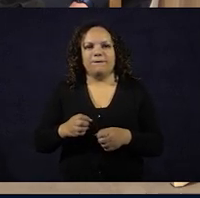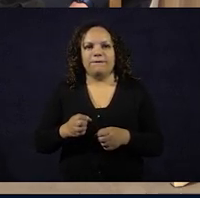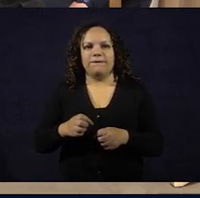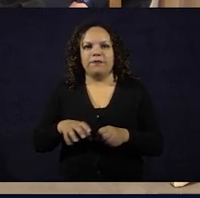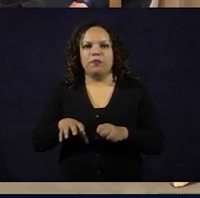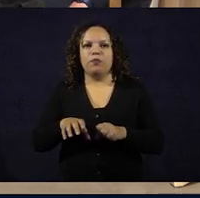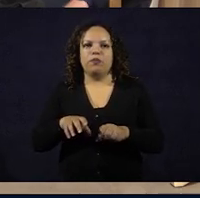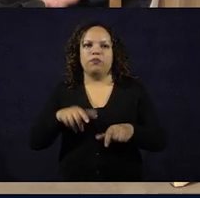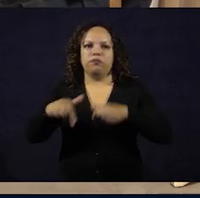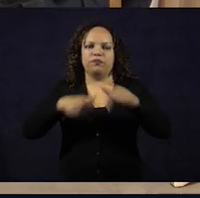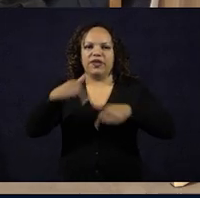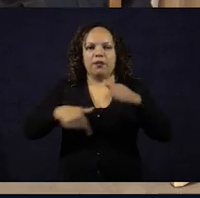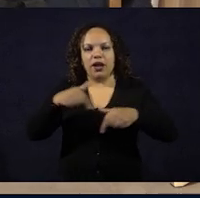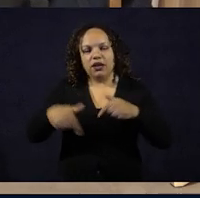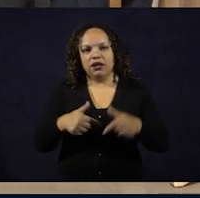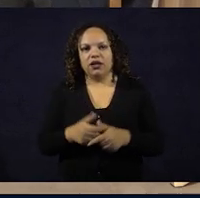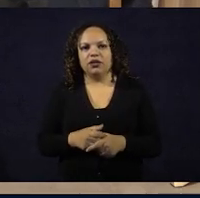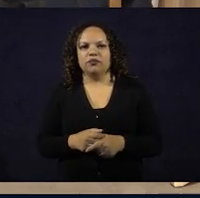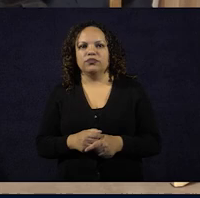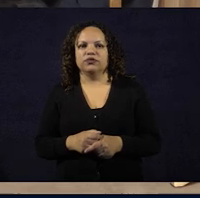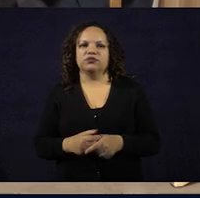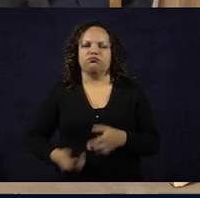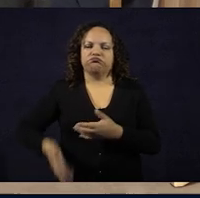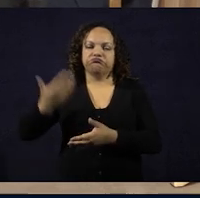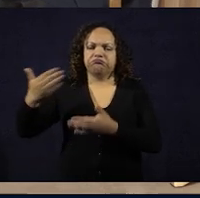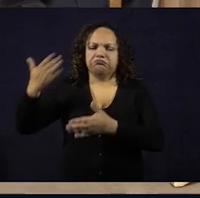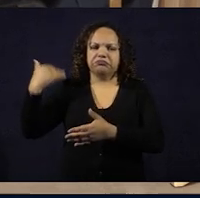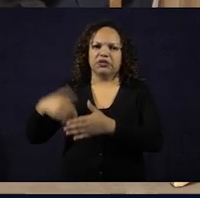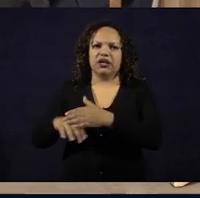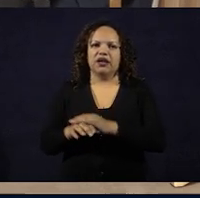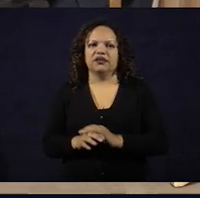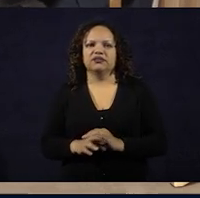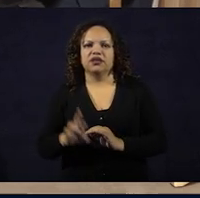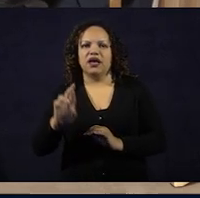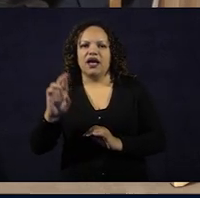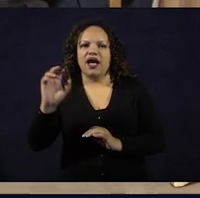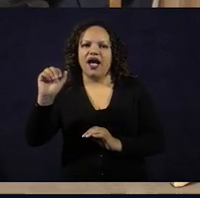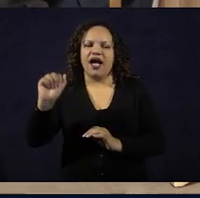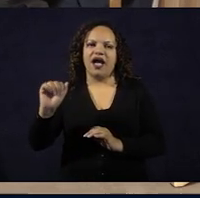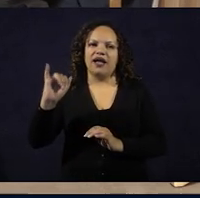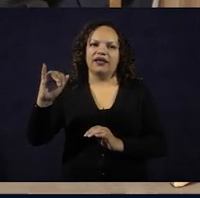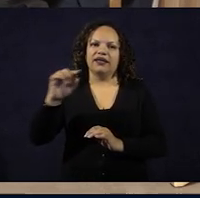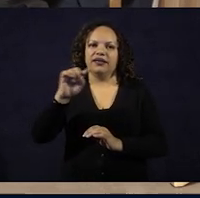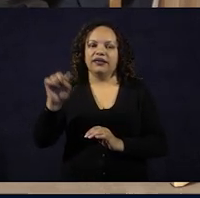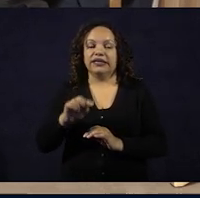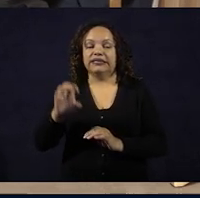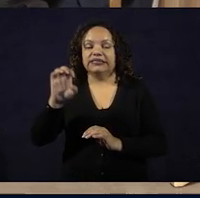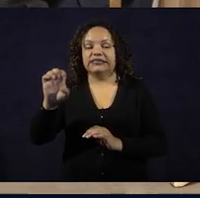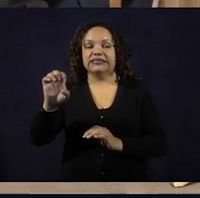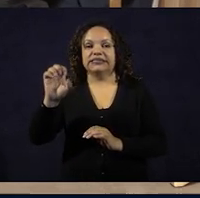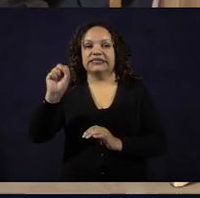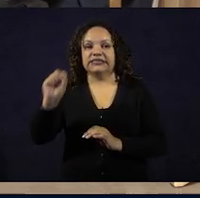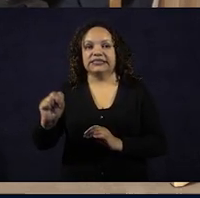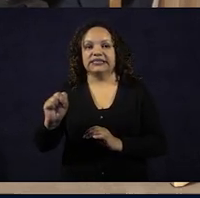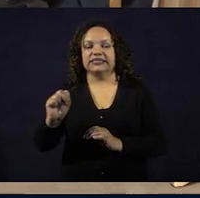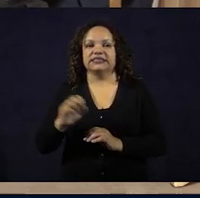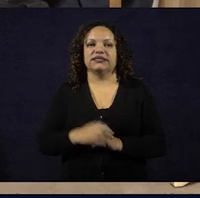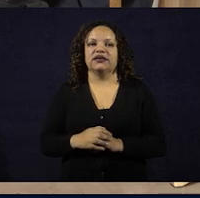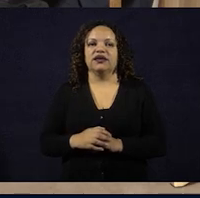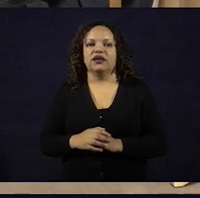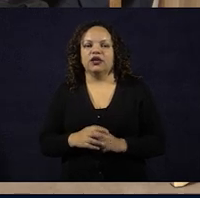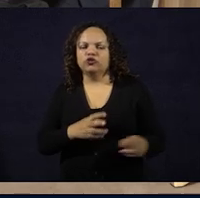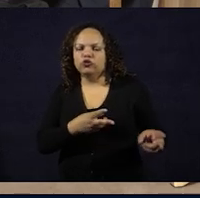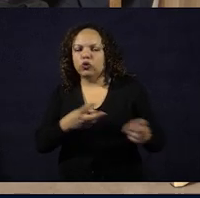vinha trabalhando assim desde a criação da raiz em 11 anos atrás Um dos nossos assuntos que era Shell insistia muito e a gente olhar